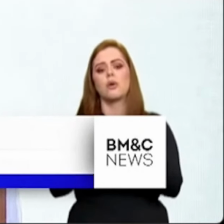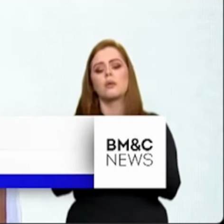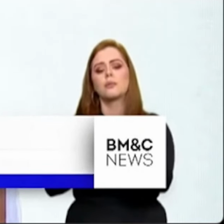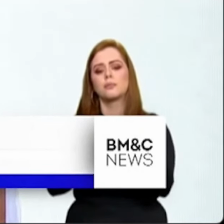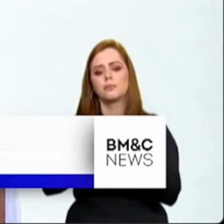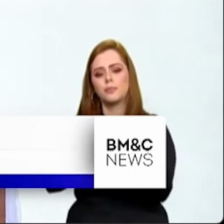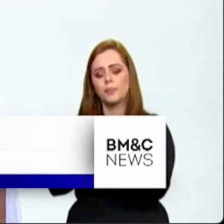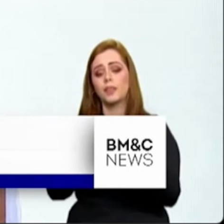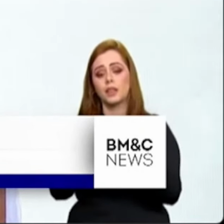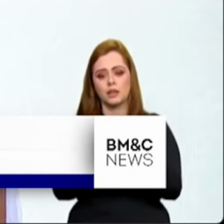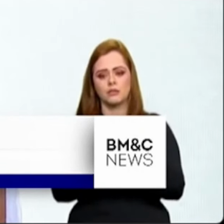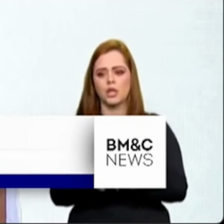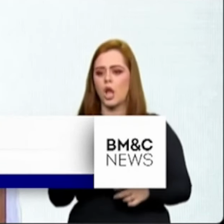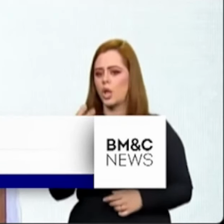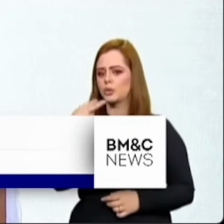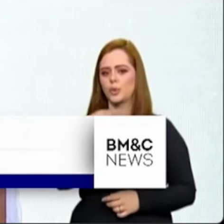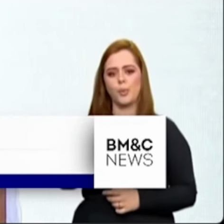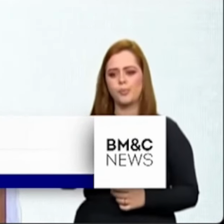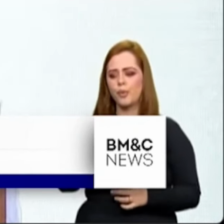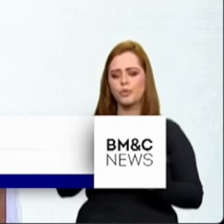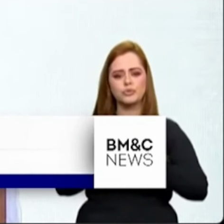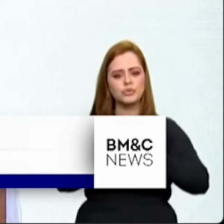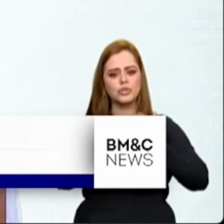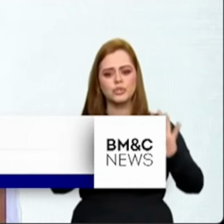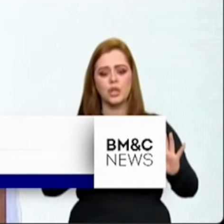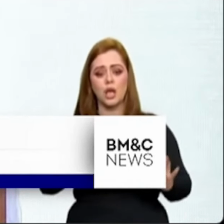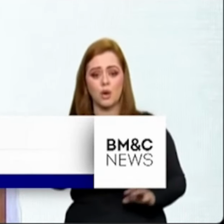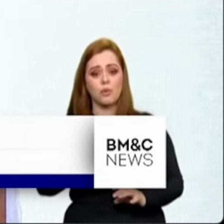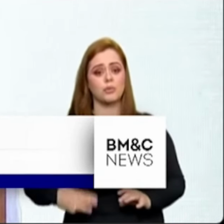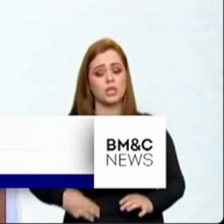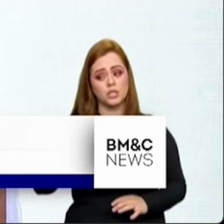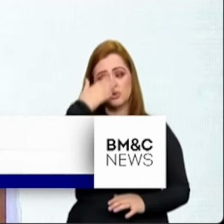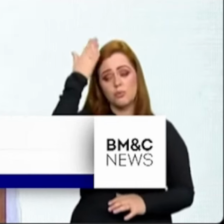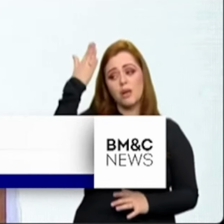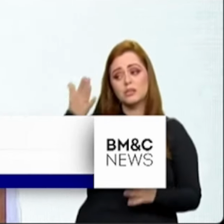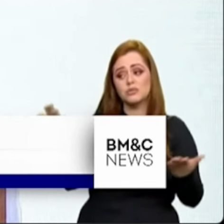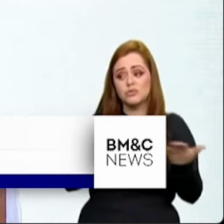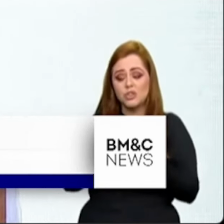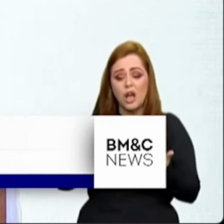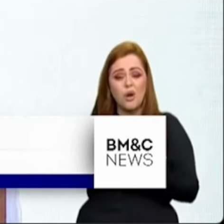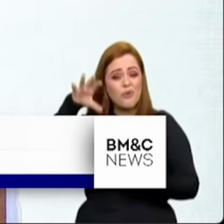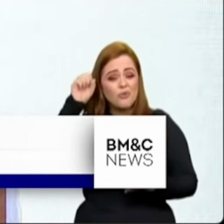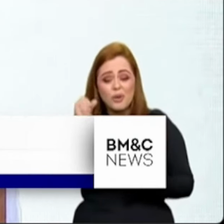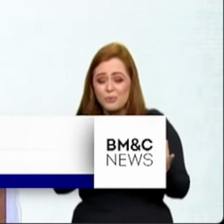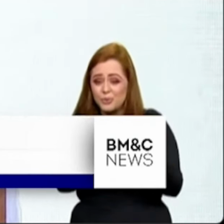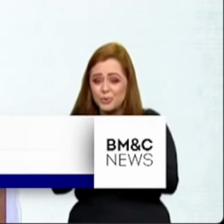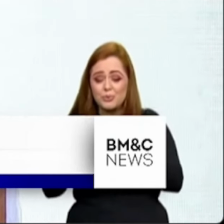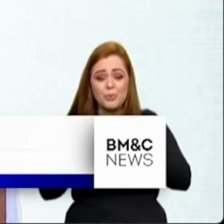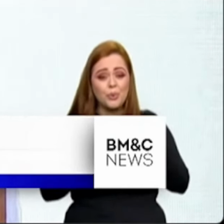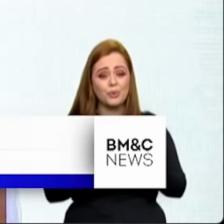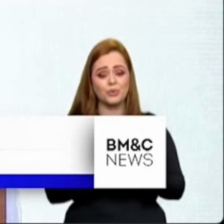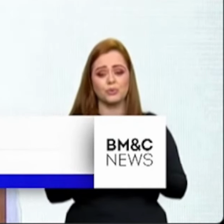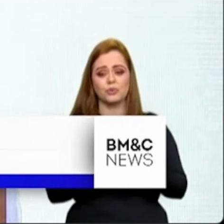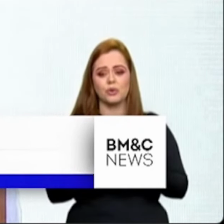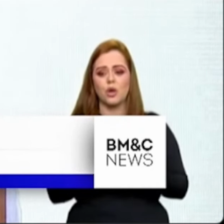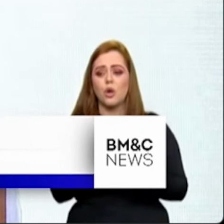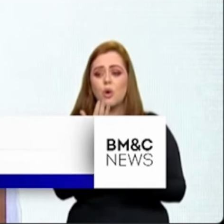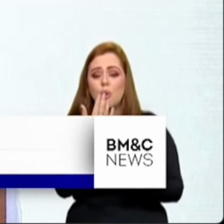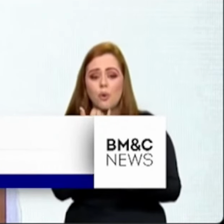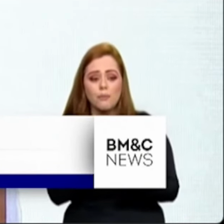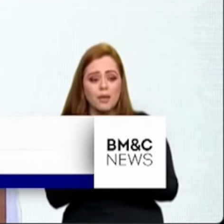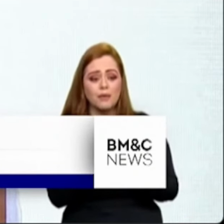Milton Nascimento. Não poderia Tá aí, deixar, então, as ministro falas da Márcio, nós ministra, que né, aqui Simone estamos. Tebet, trazendo aí um pouco mais sobre o